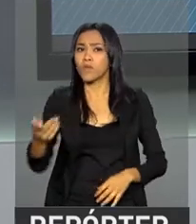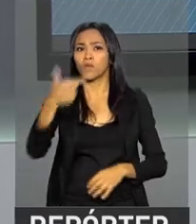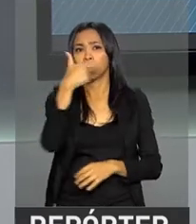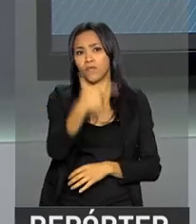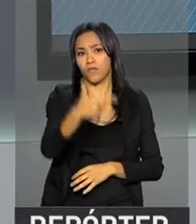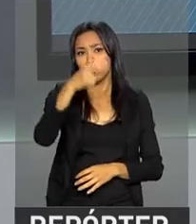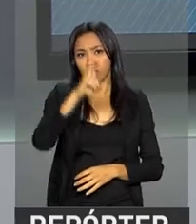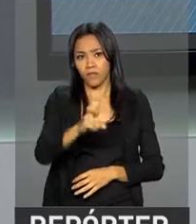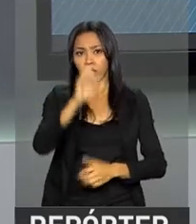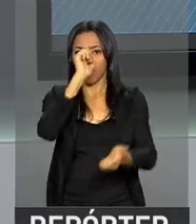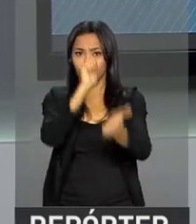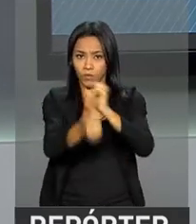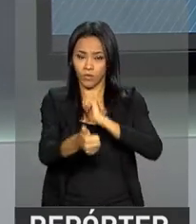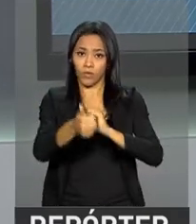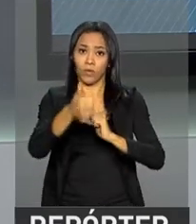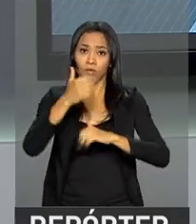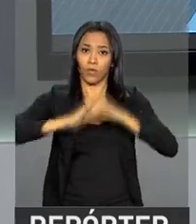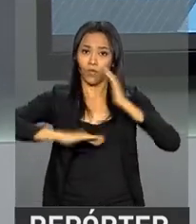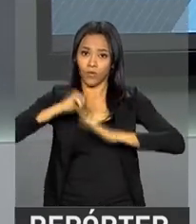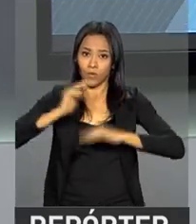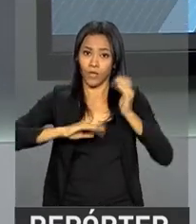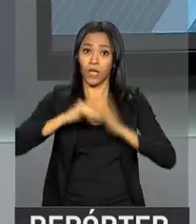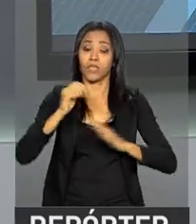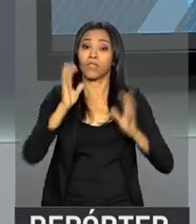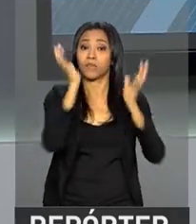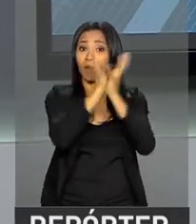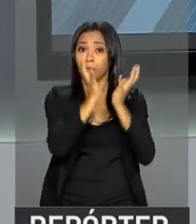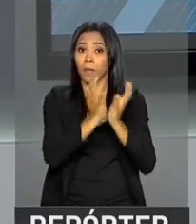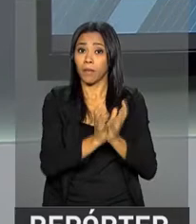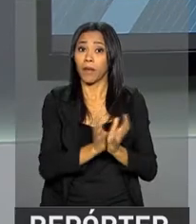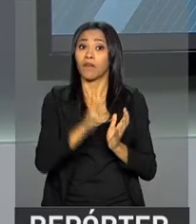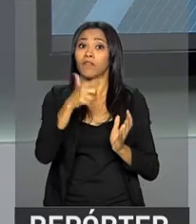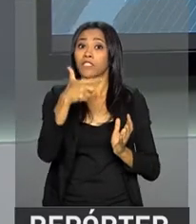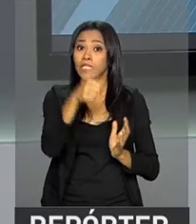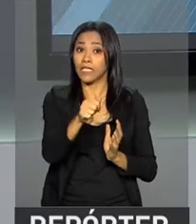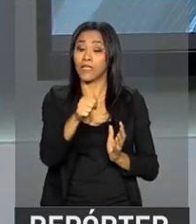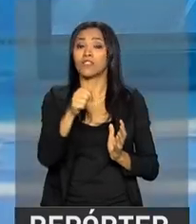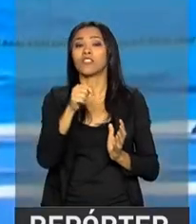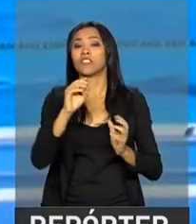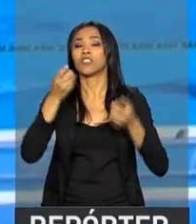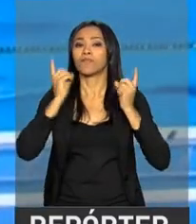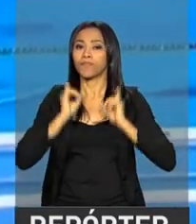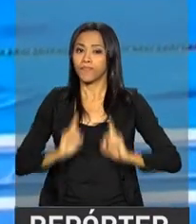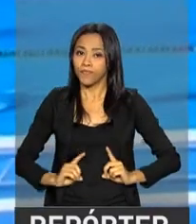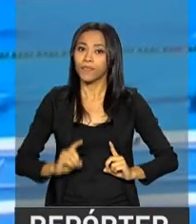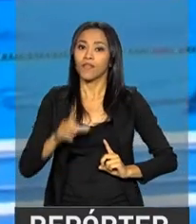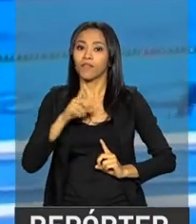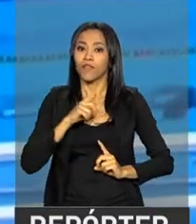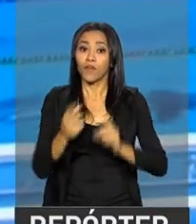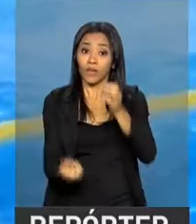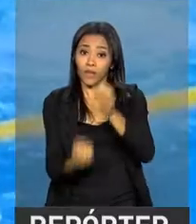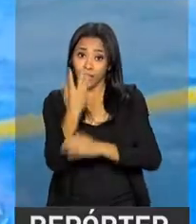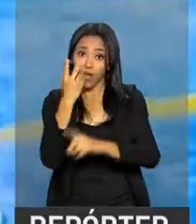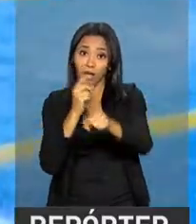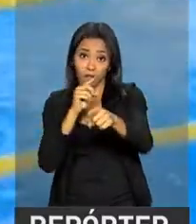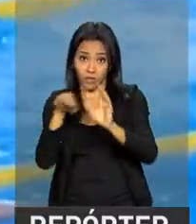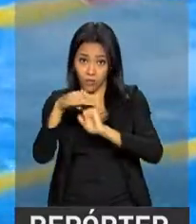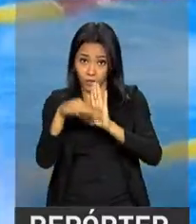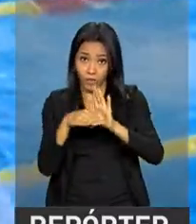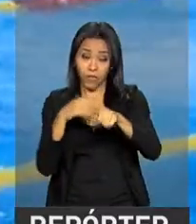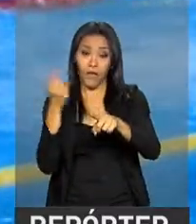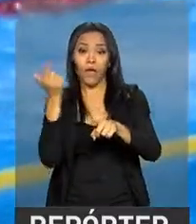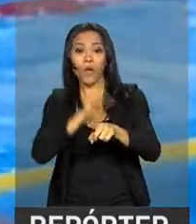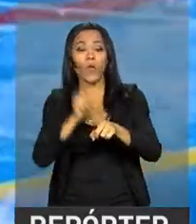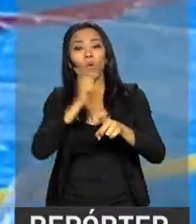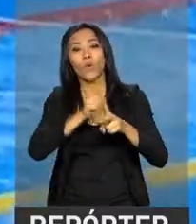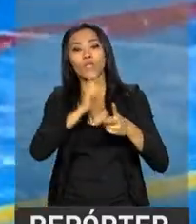olímpicas e 27 modalidades paraolímpicas o benefício do governo federal foi criado para incentivar a conquista